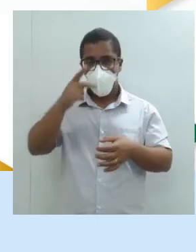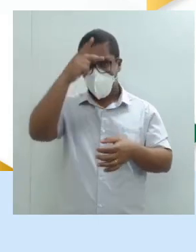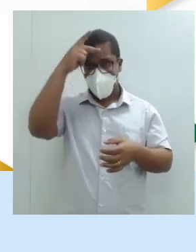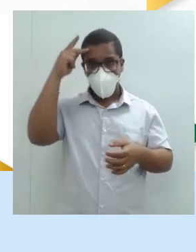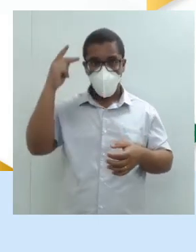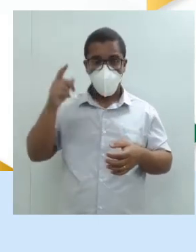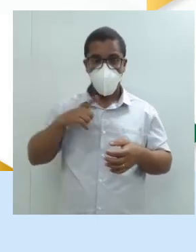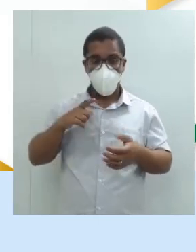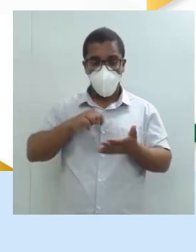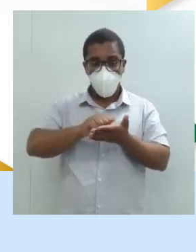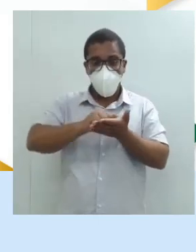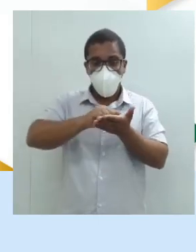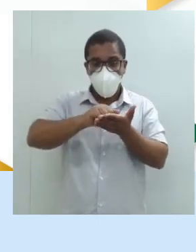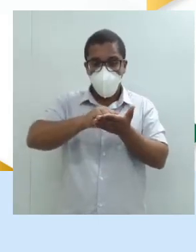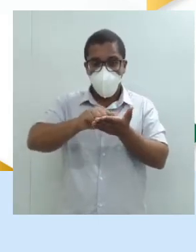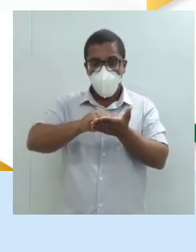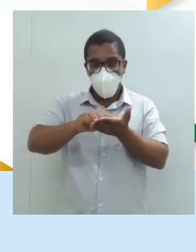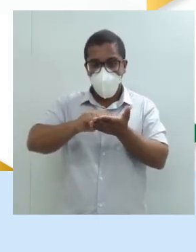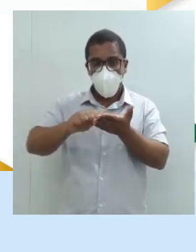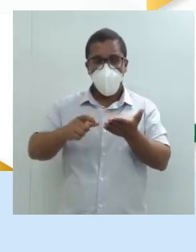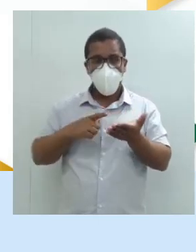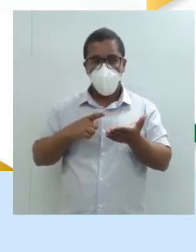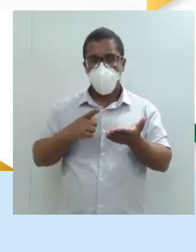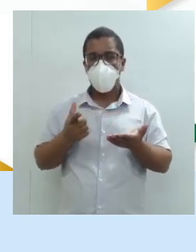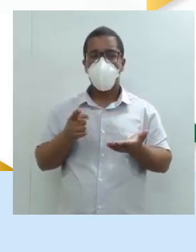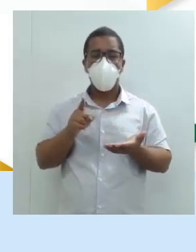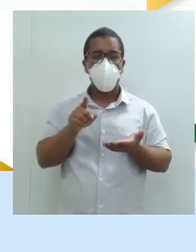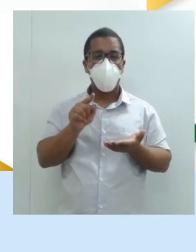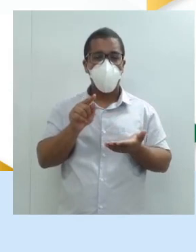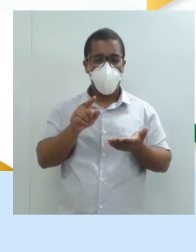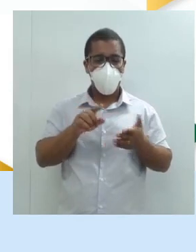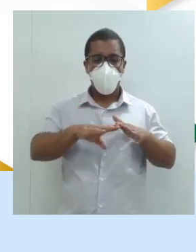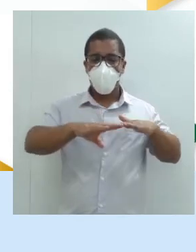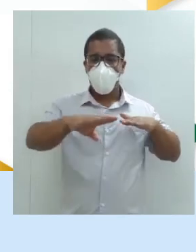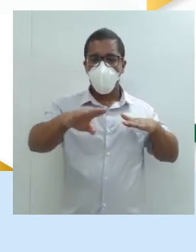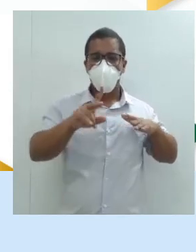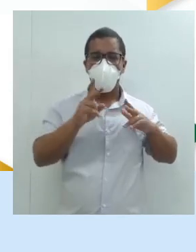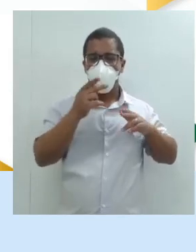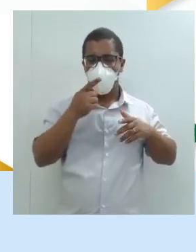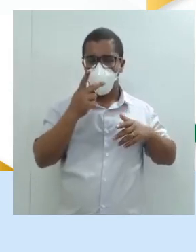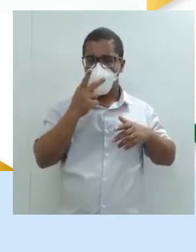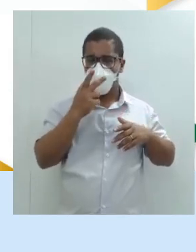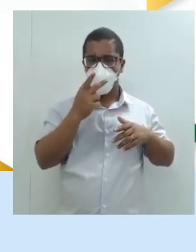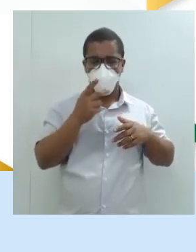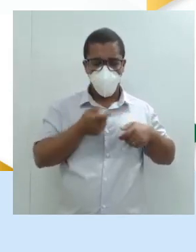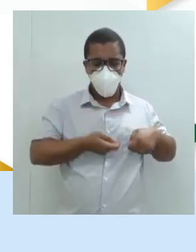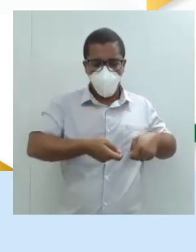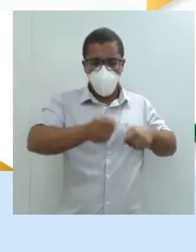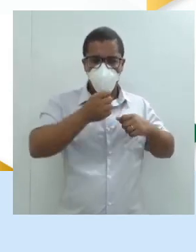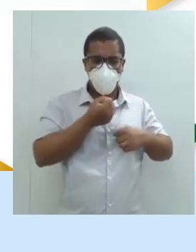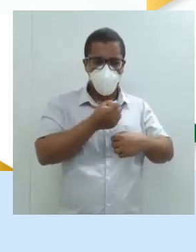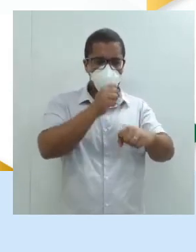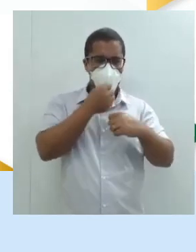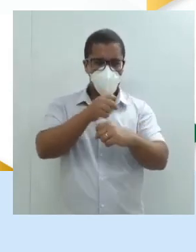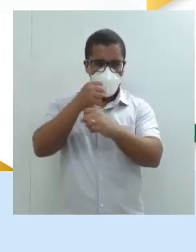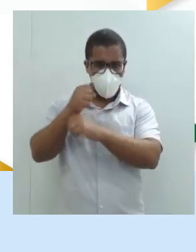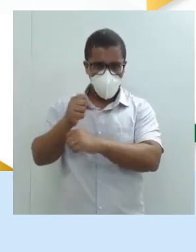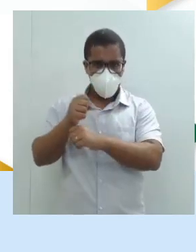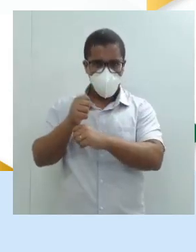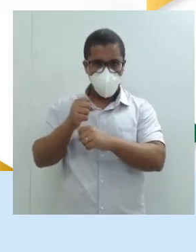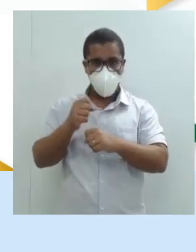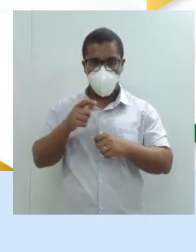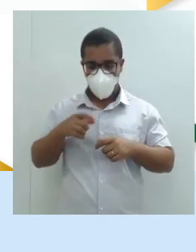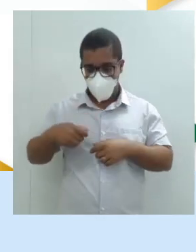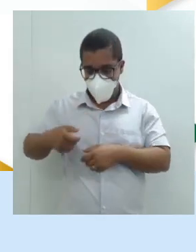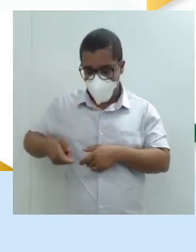sai enxugando o piso, né, como se fosse uma vassourinha. Vai ralando, vai ralando, vai ralando e o disquinho é jogado. A gente